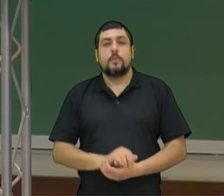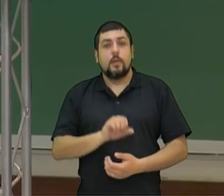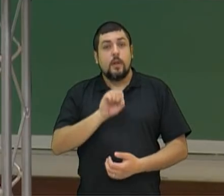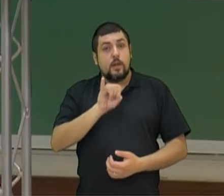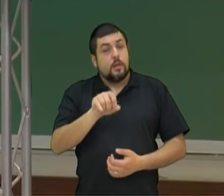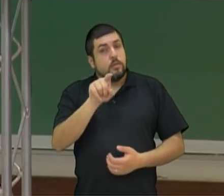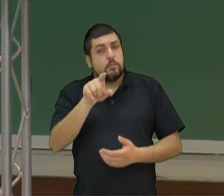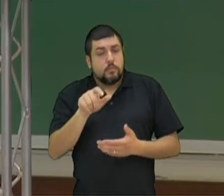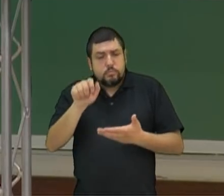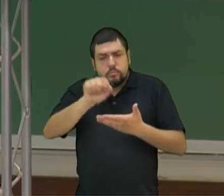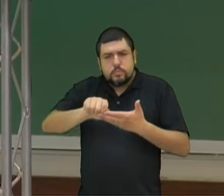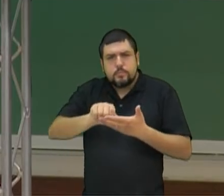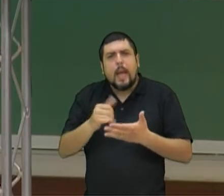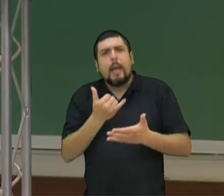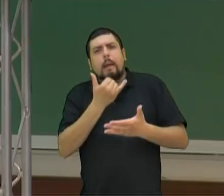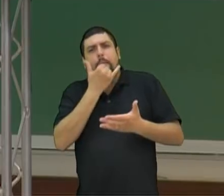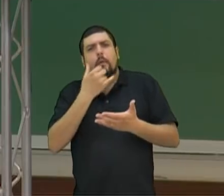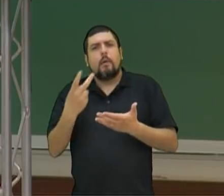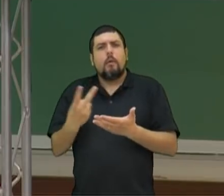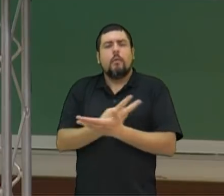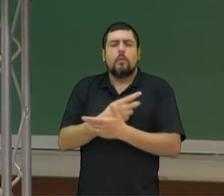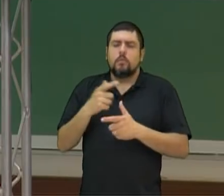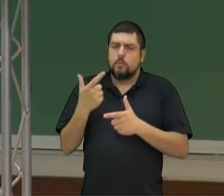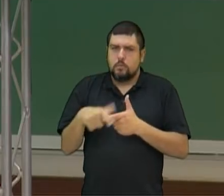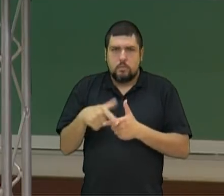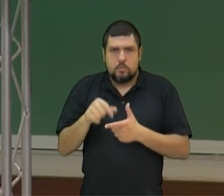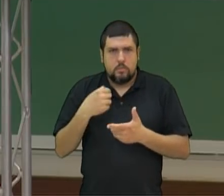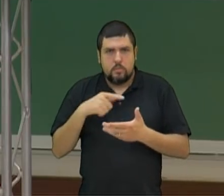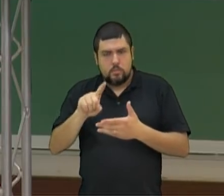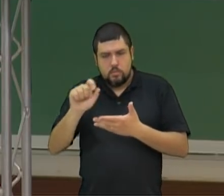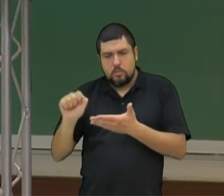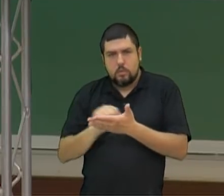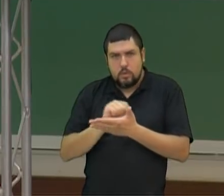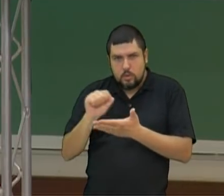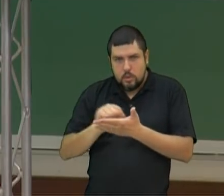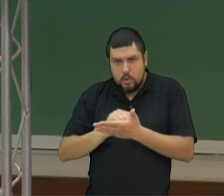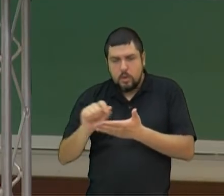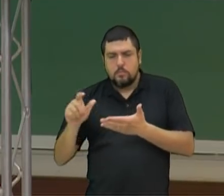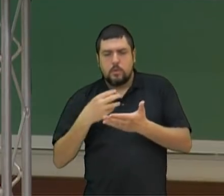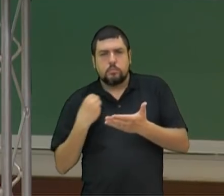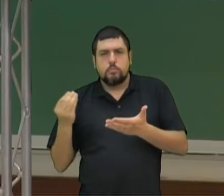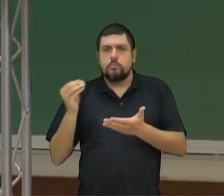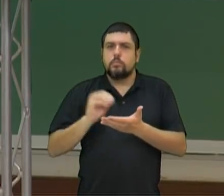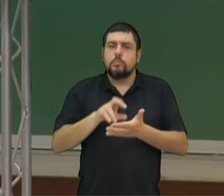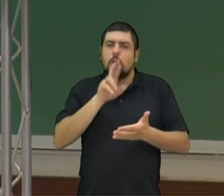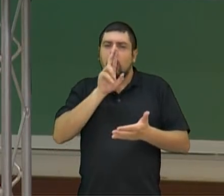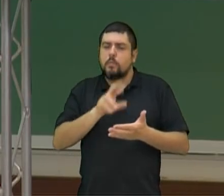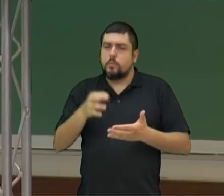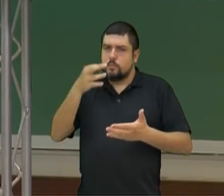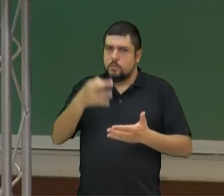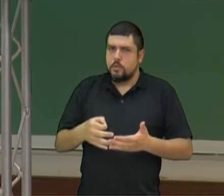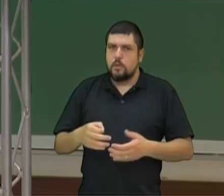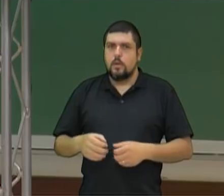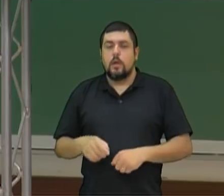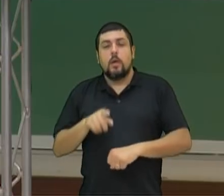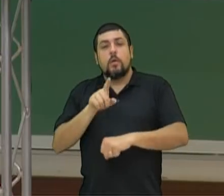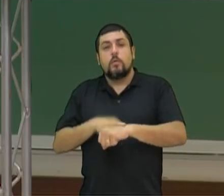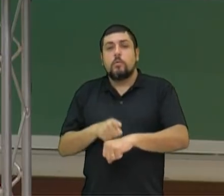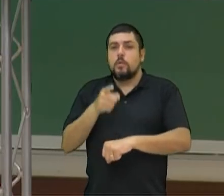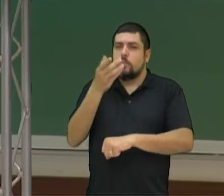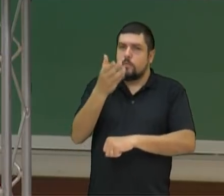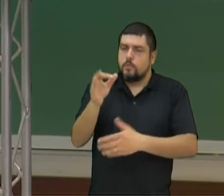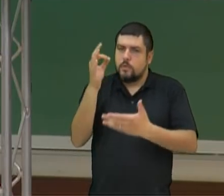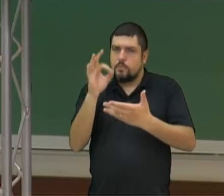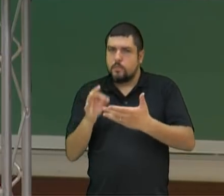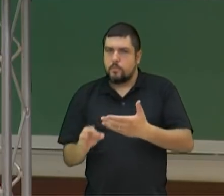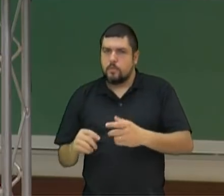algum, não tem problema. Pega a borracha, apaga, coloca a resposta correta. Eu vou dar um tempinho para vocês fazerem a correção para a